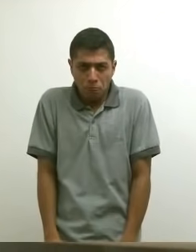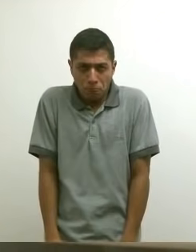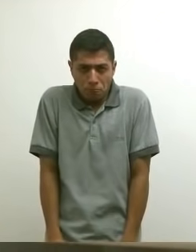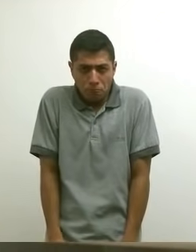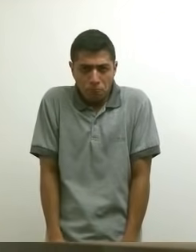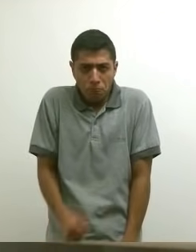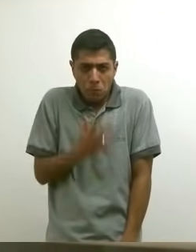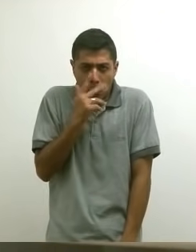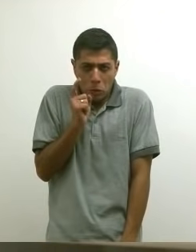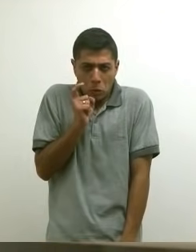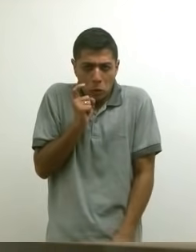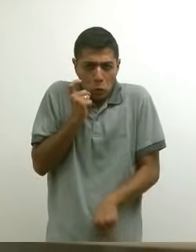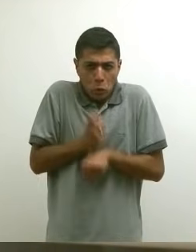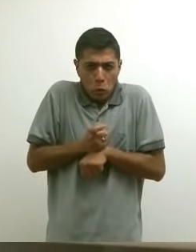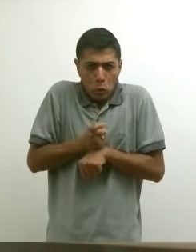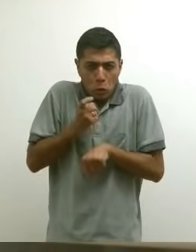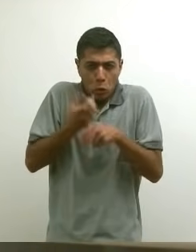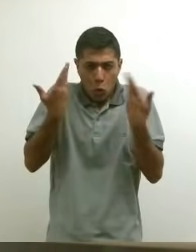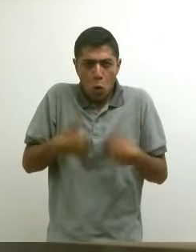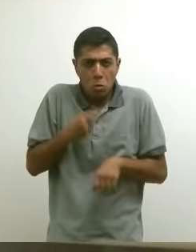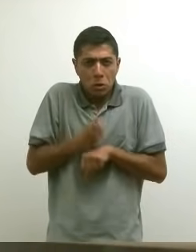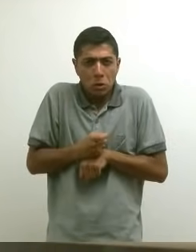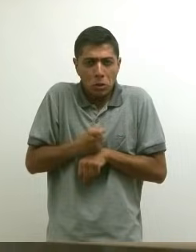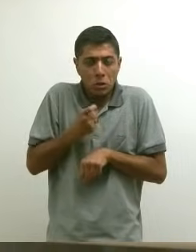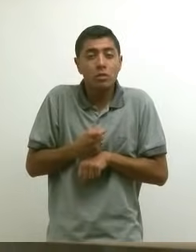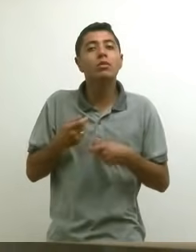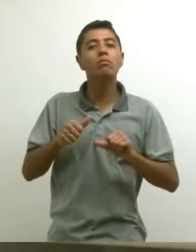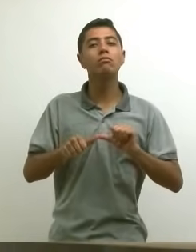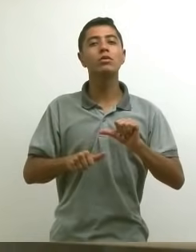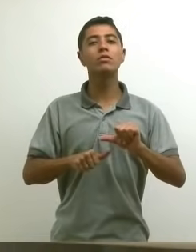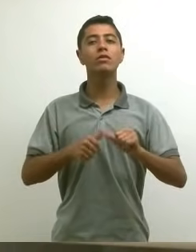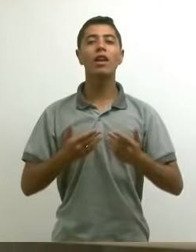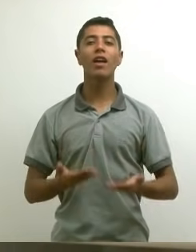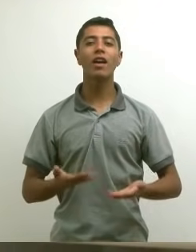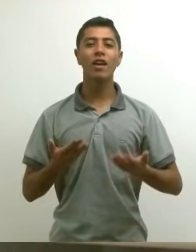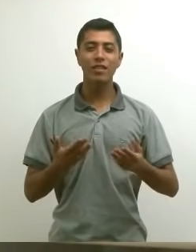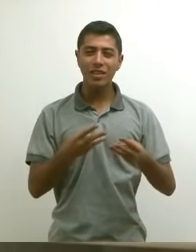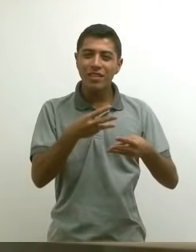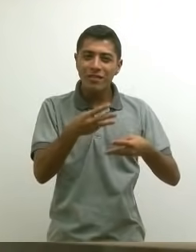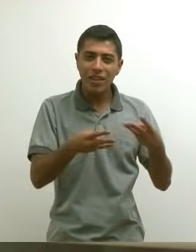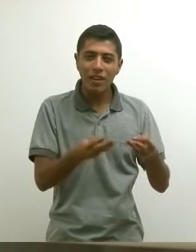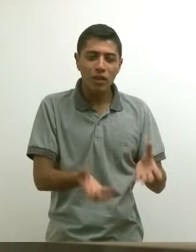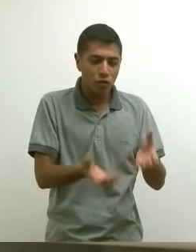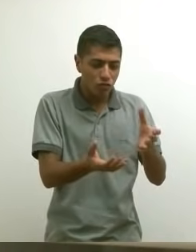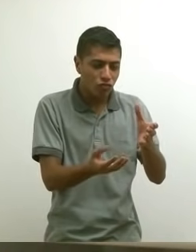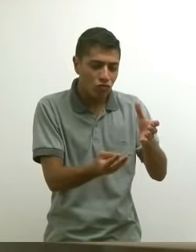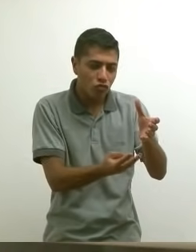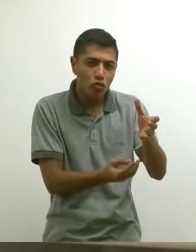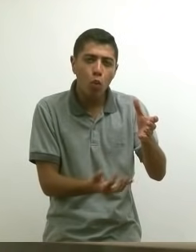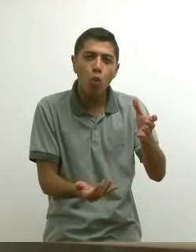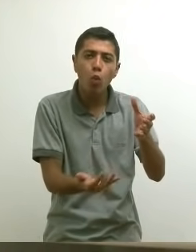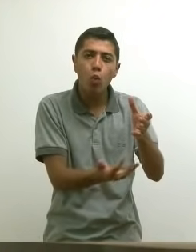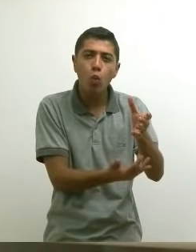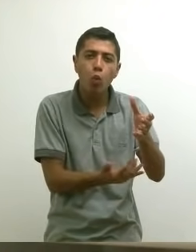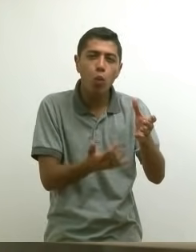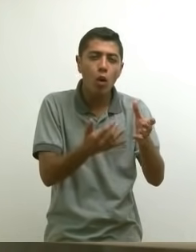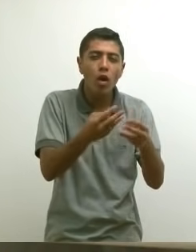então meditação é uma coisa que faz parte do programa de pediatria integrativa e yoga para as crianças